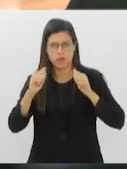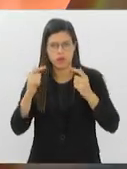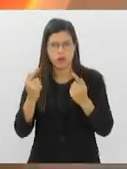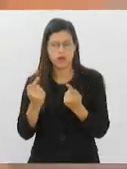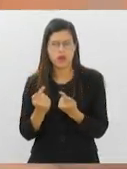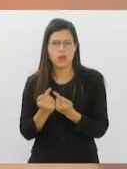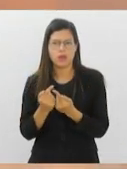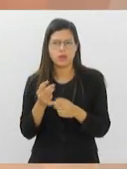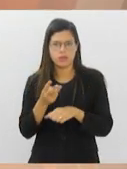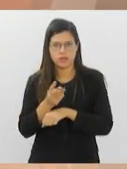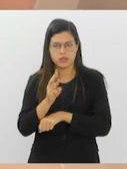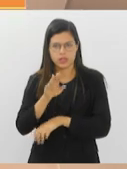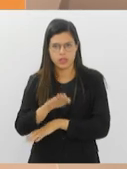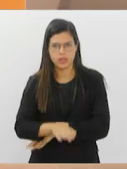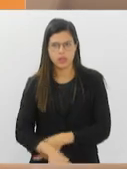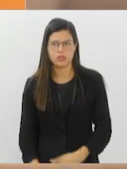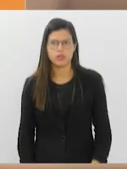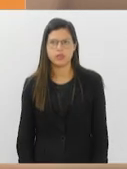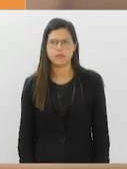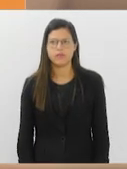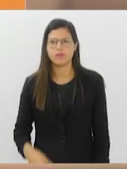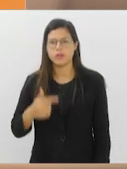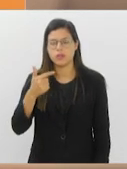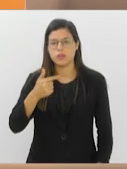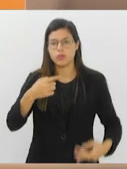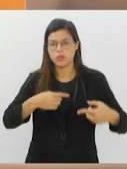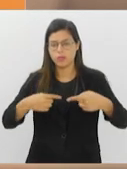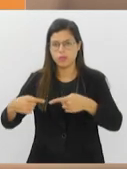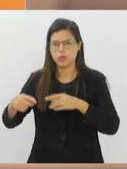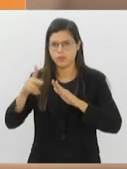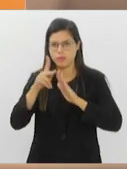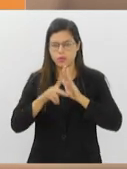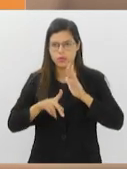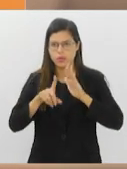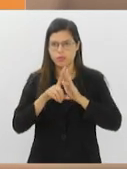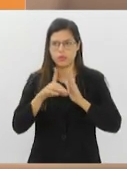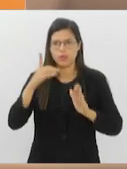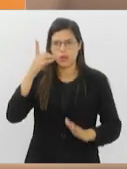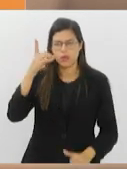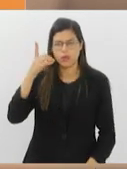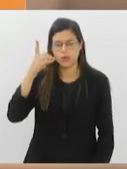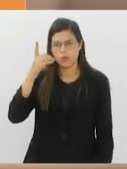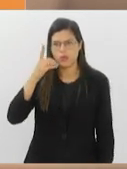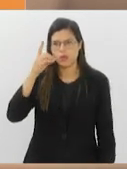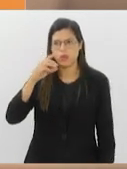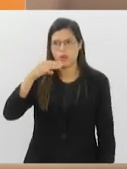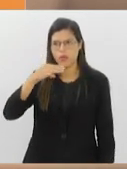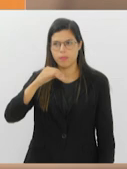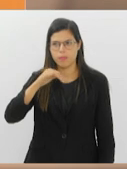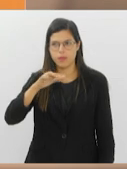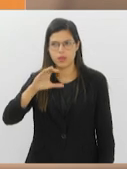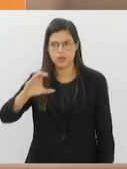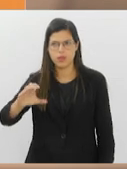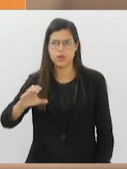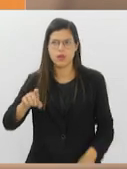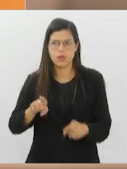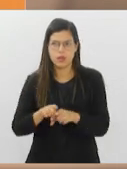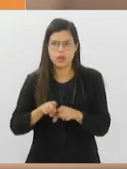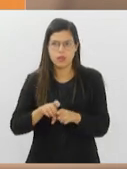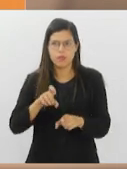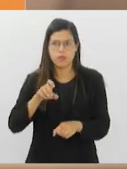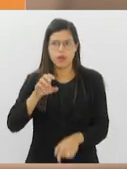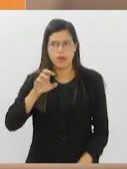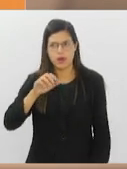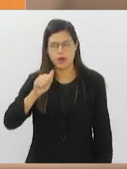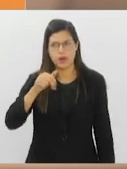15h. Em segunda discussão, projeto do deputado Carlos Mink e da ex-deputada Ana Paula Rechuan, que